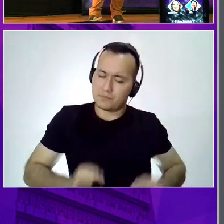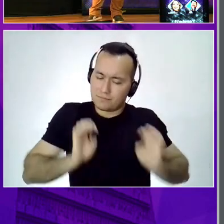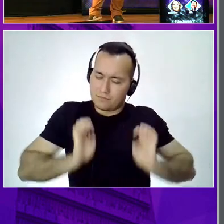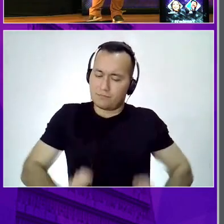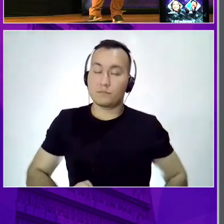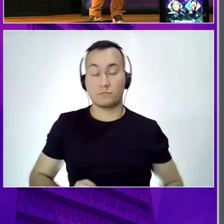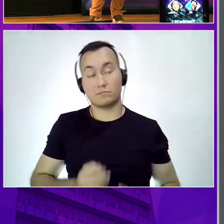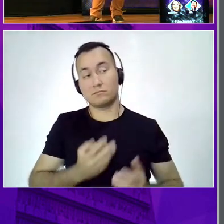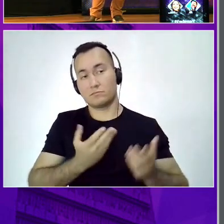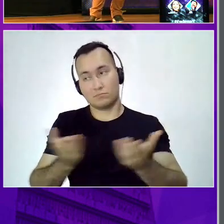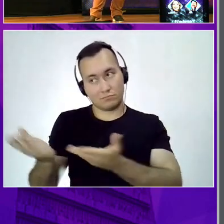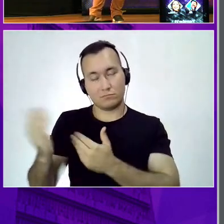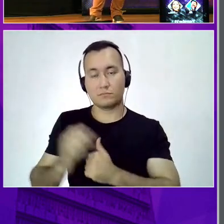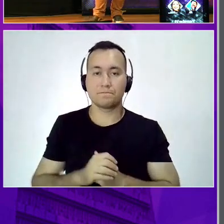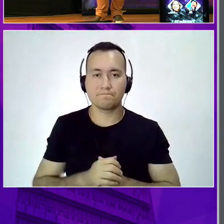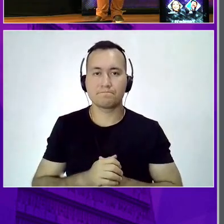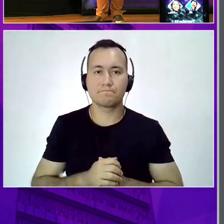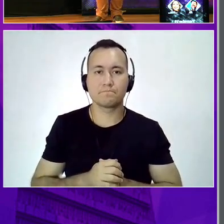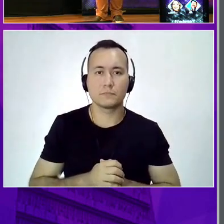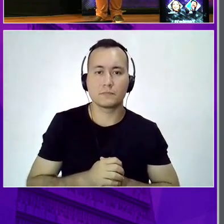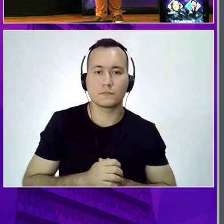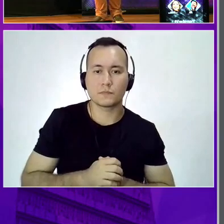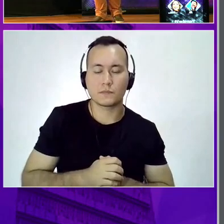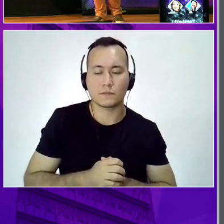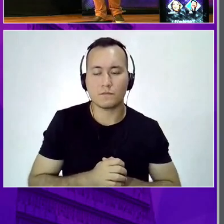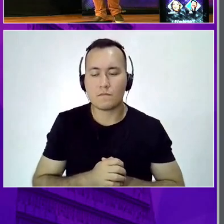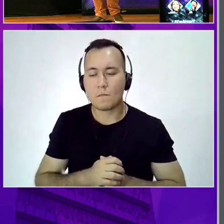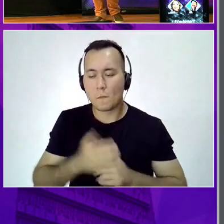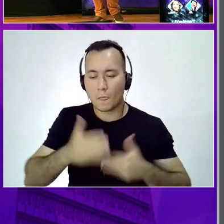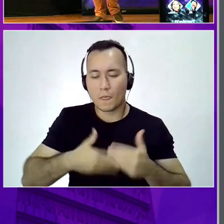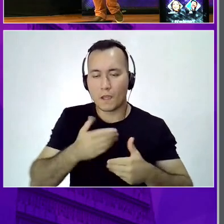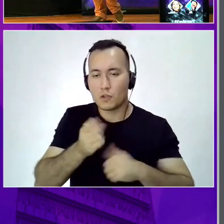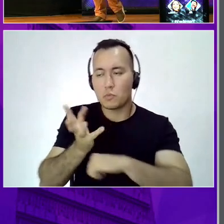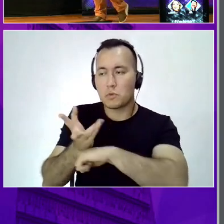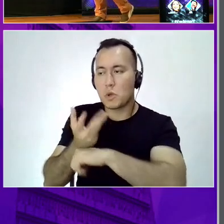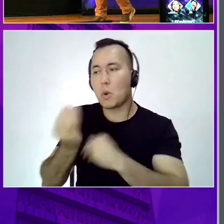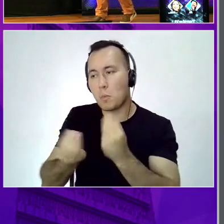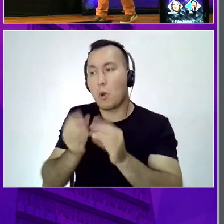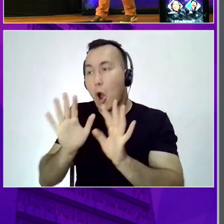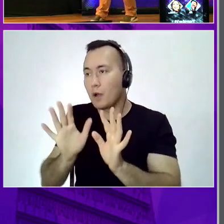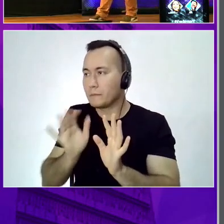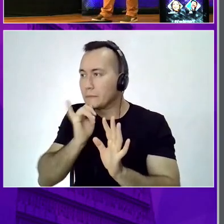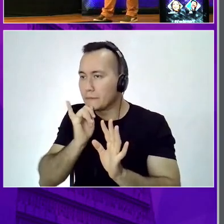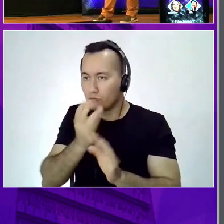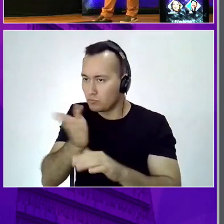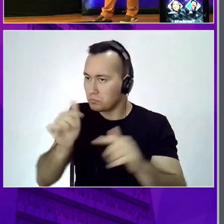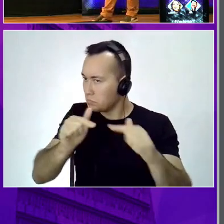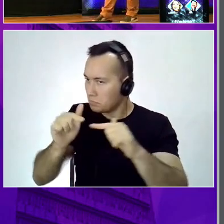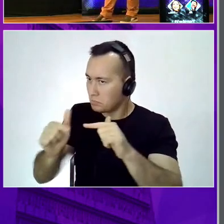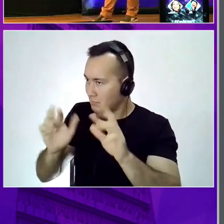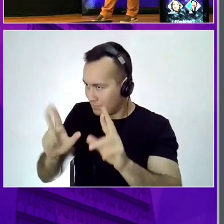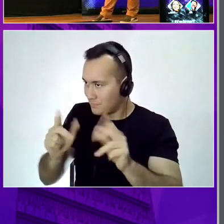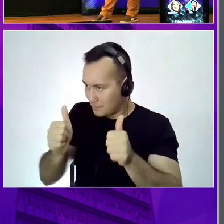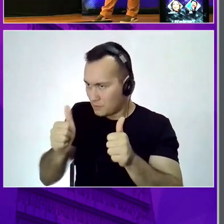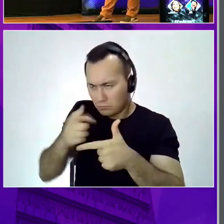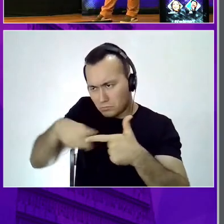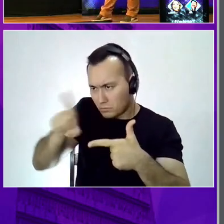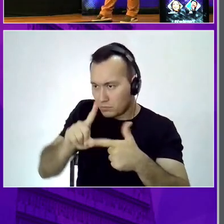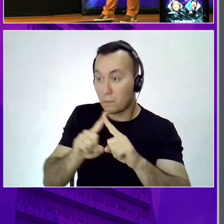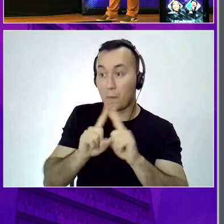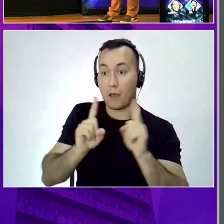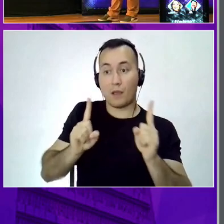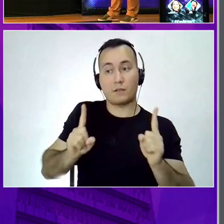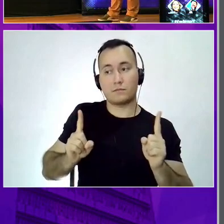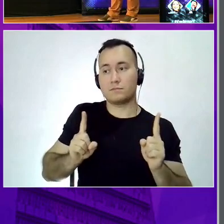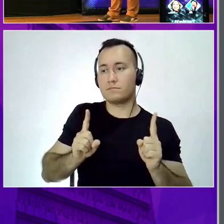por método ou tentar padronizar as coisas, e sim, né, tem que manter uma liberdade ali, porque isso era importante, né, uma característica para eles. Então,